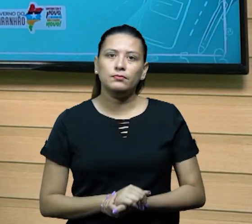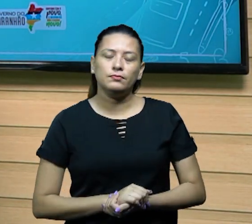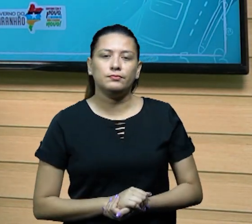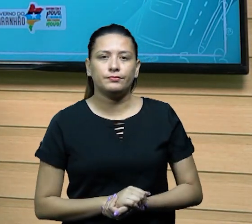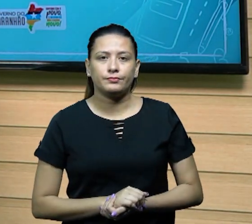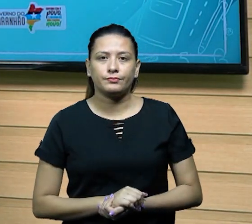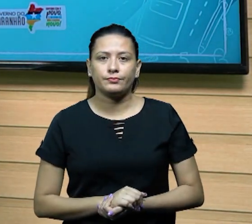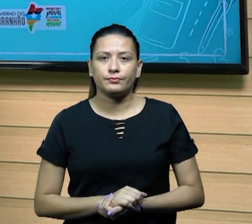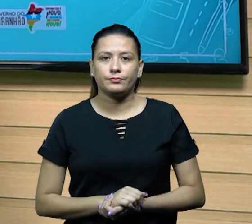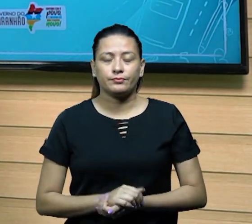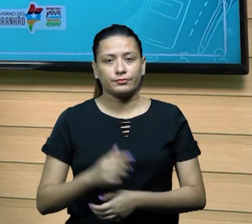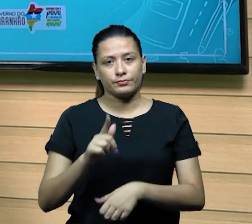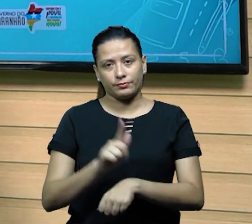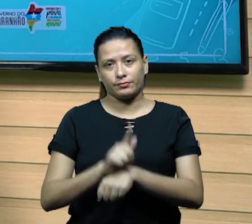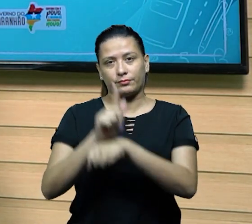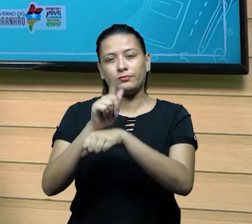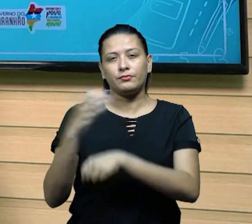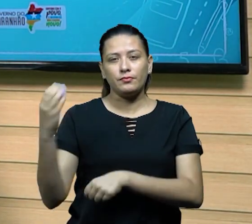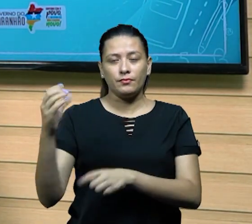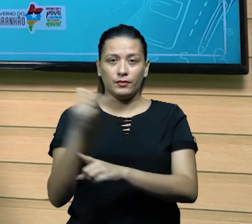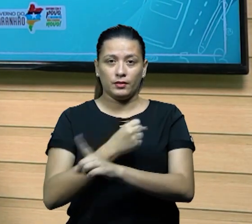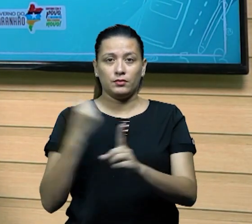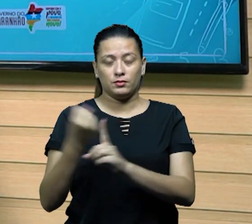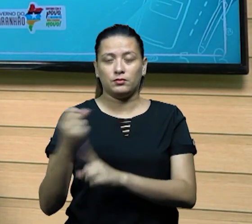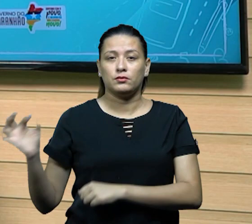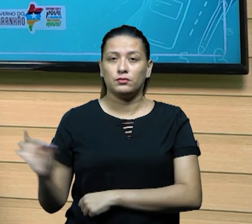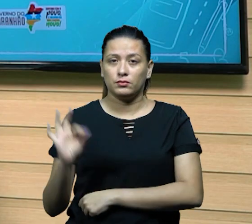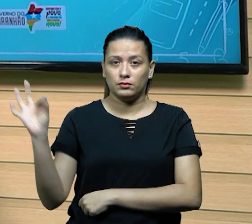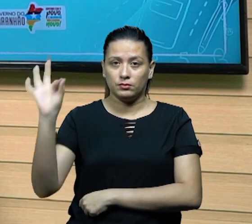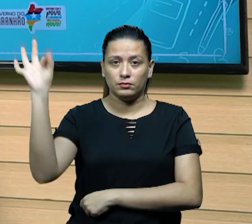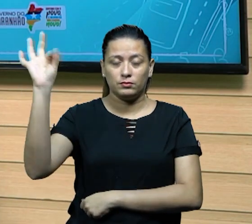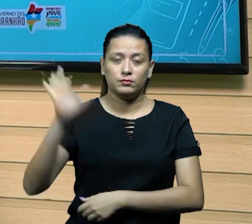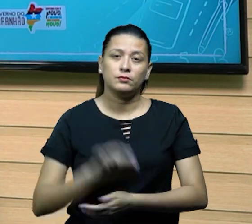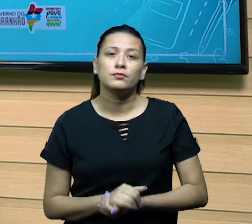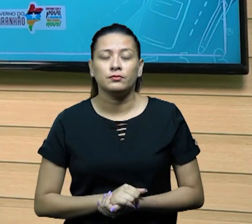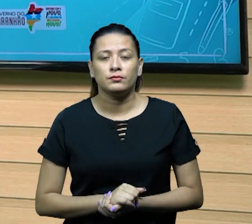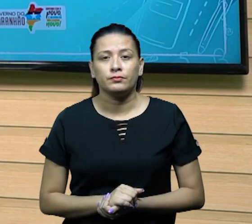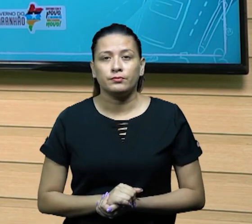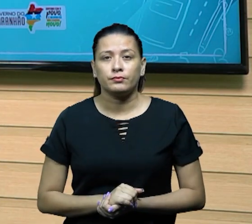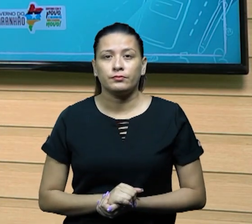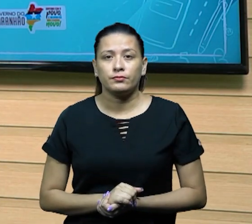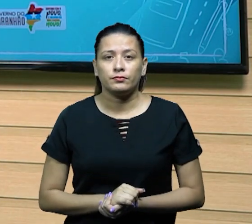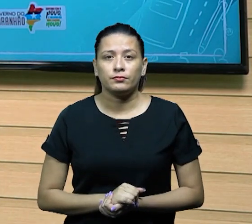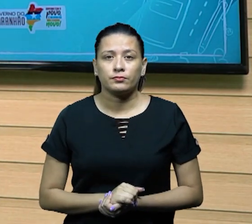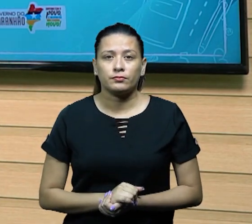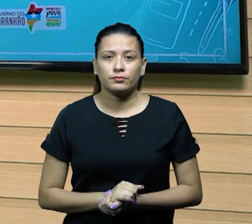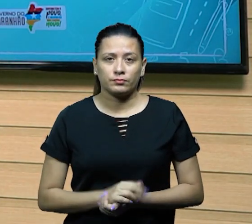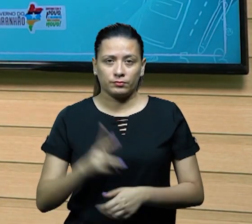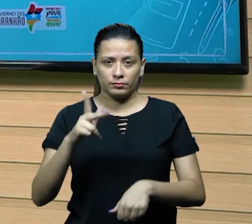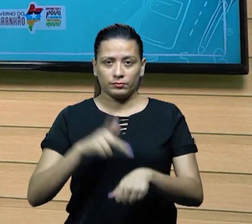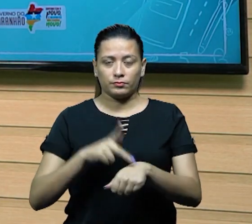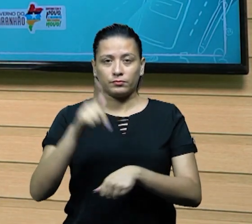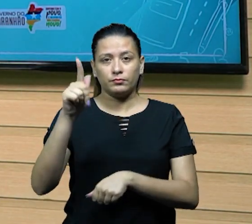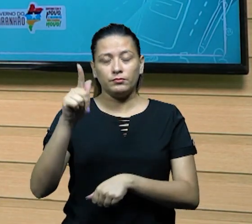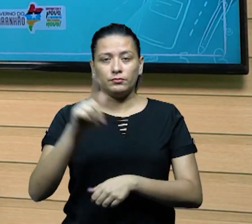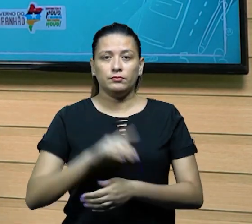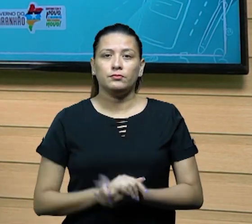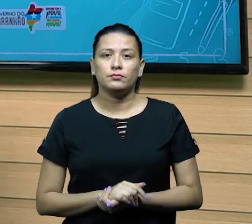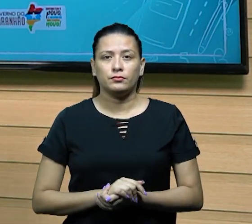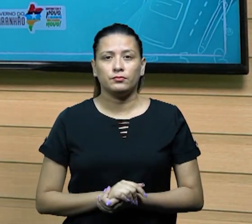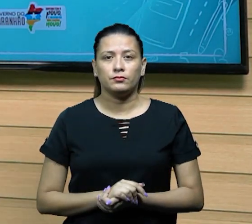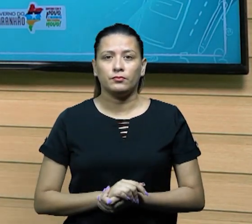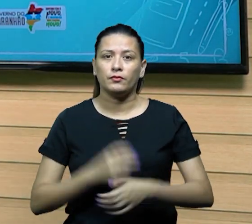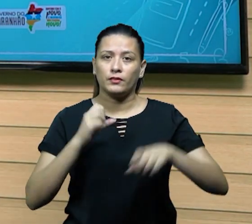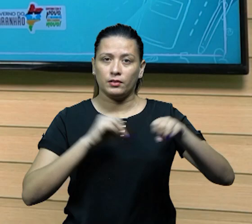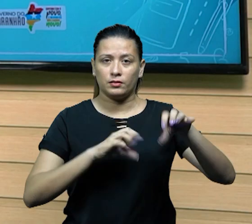UEMA, graduado em Ciências Sociais pela Universidade Federal do Maranhão, a UFMA, especialista em